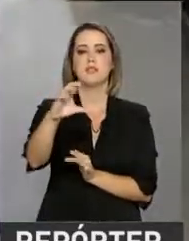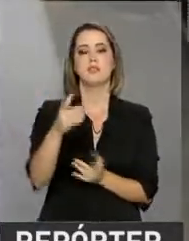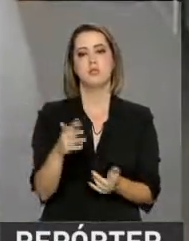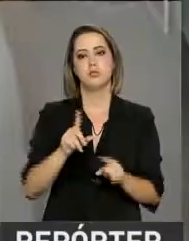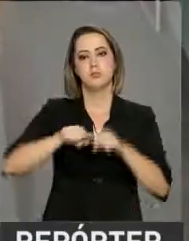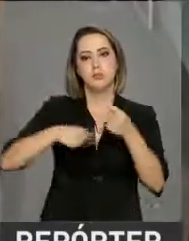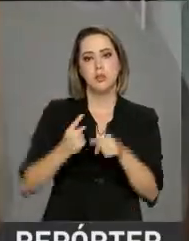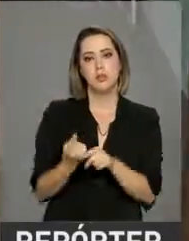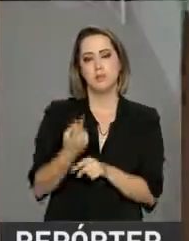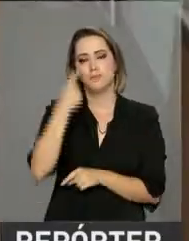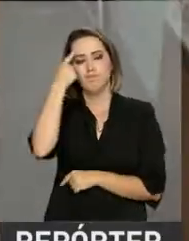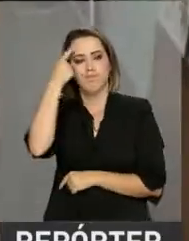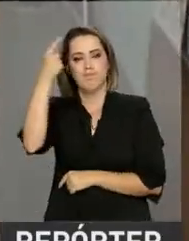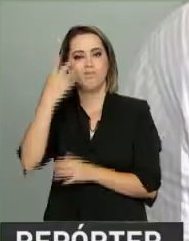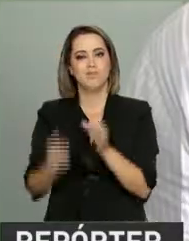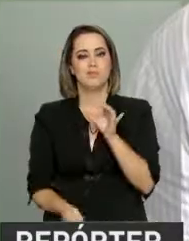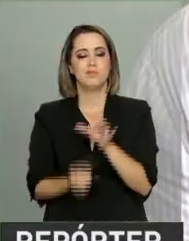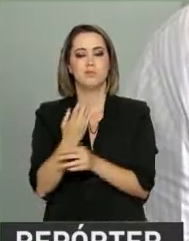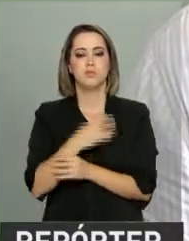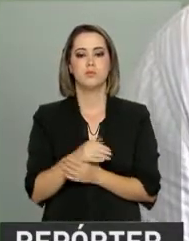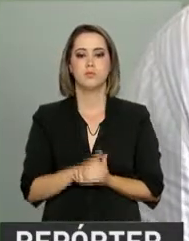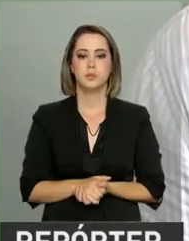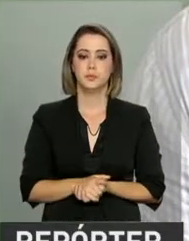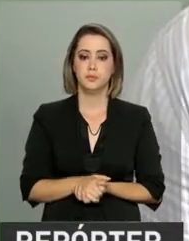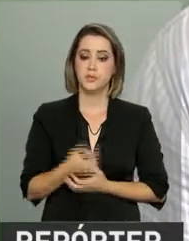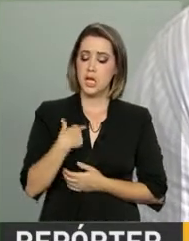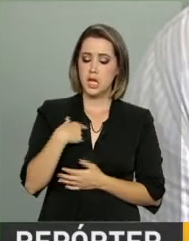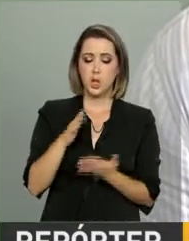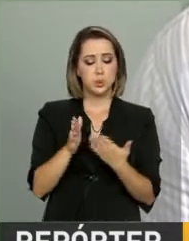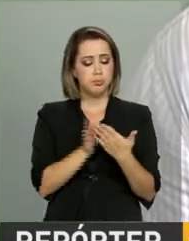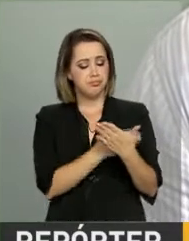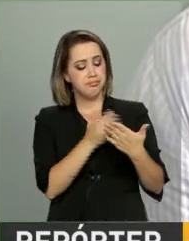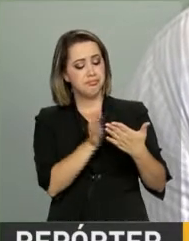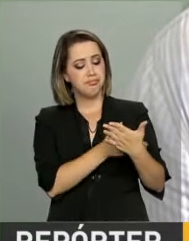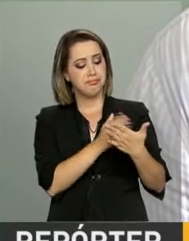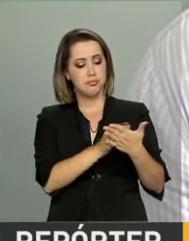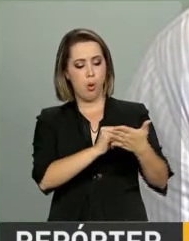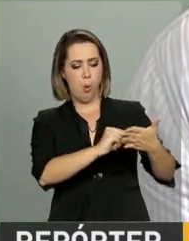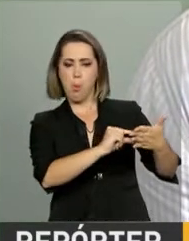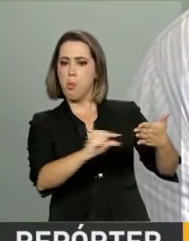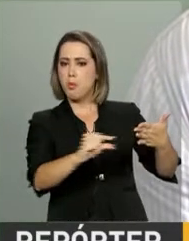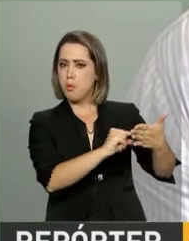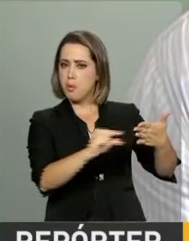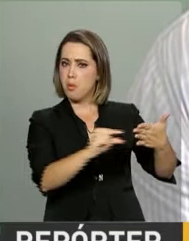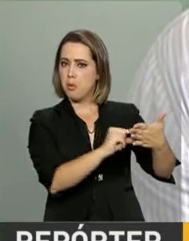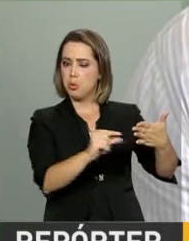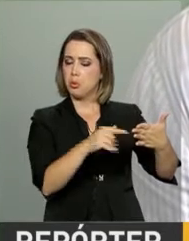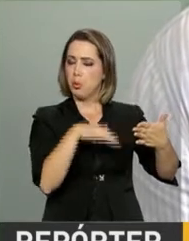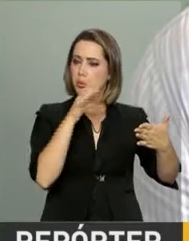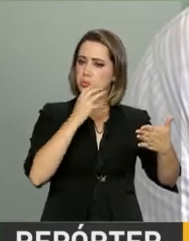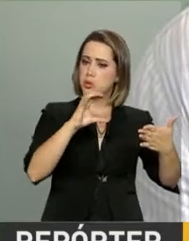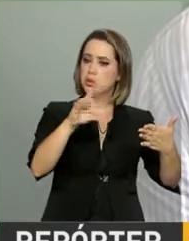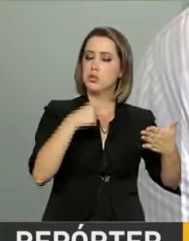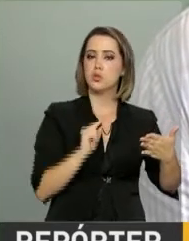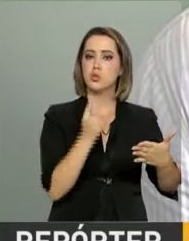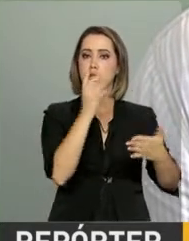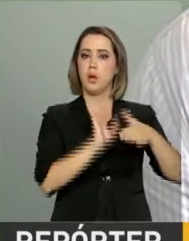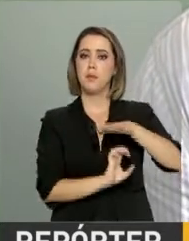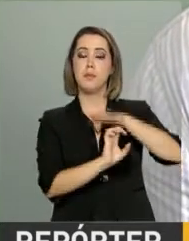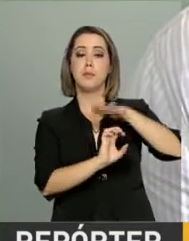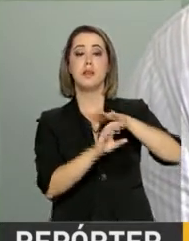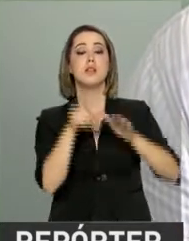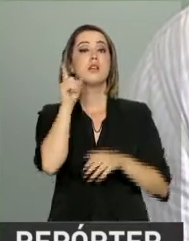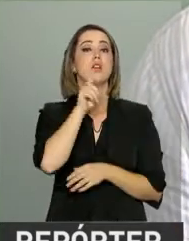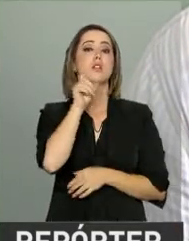ideia pioneira surgiu por acaso. Quando eu vi uma notinha numa revista de divulgação científica aqui no Brasil, de que uma empresa